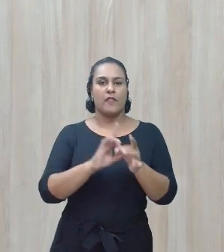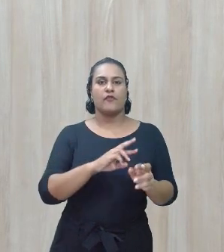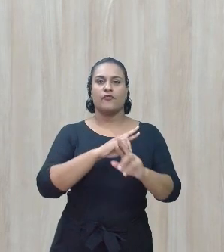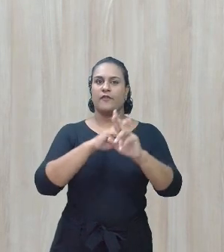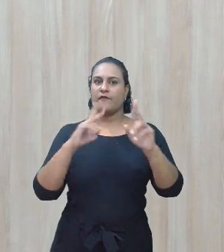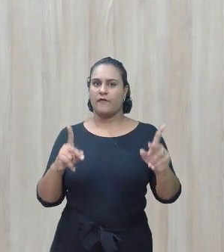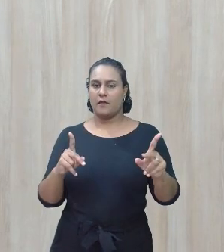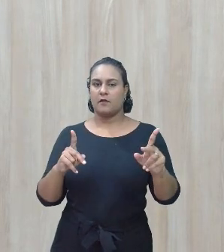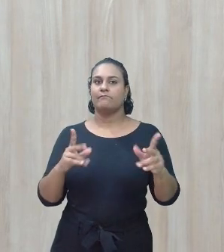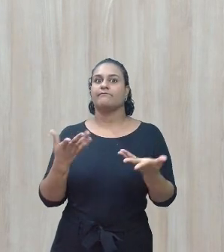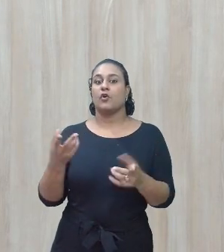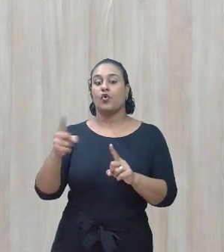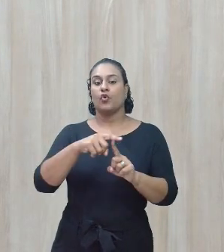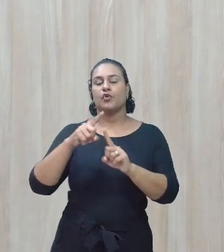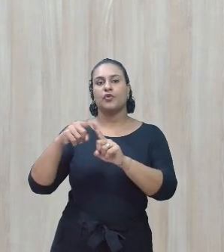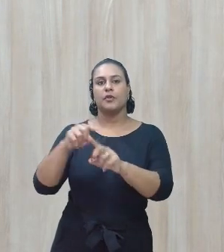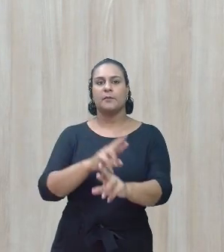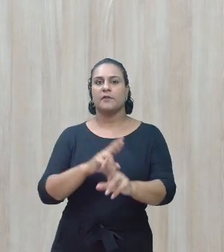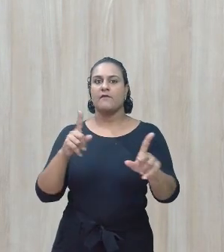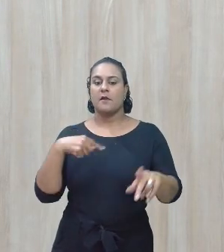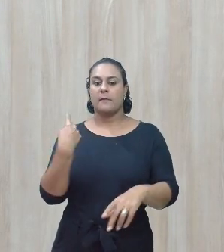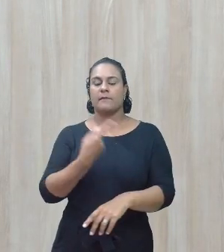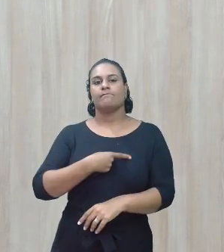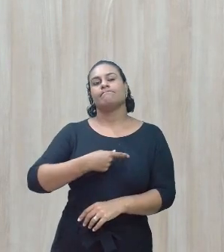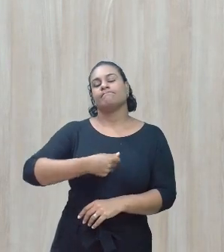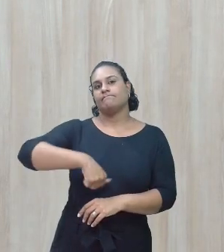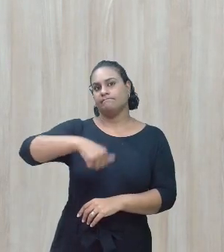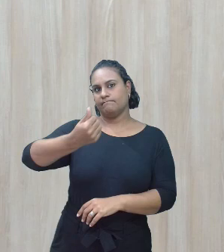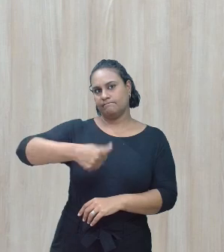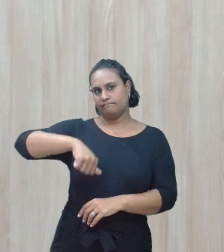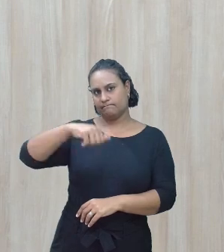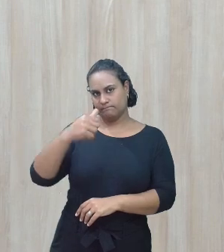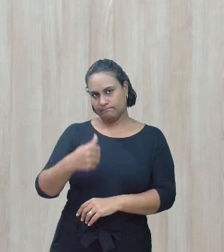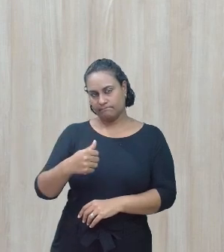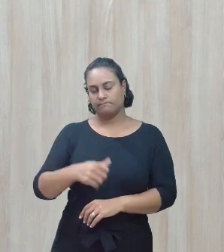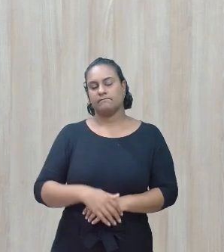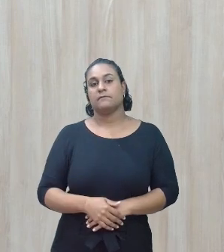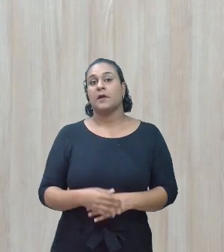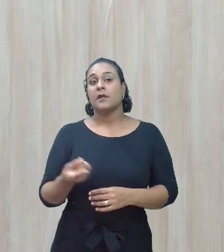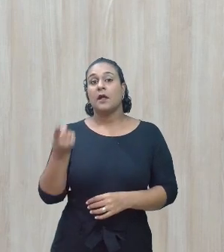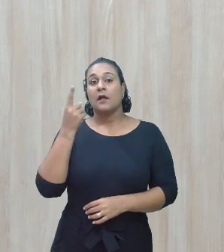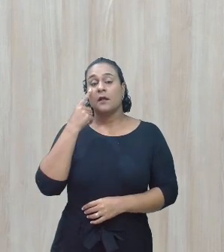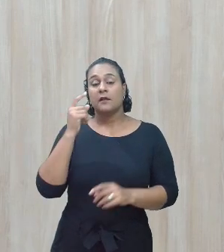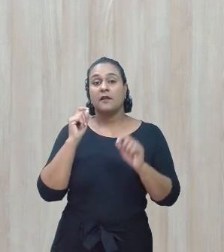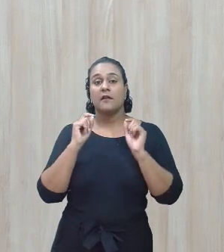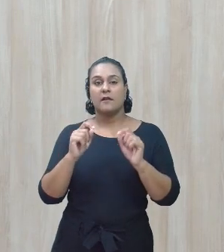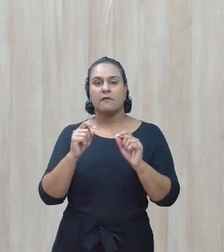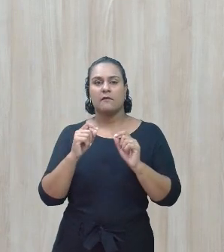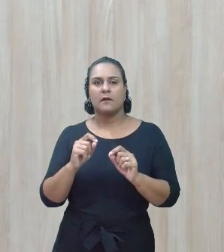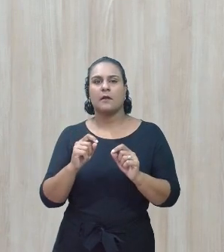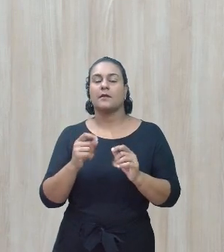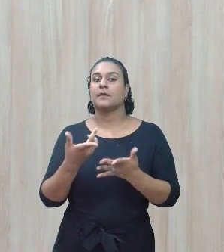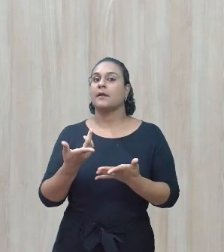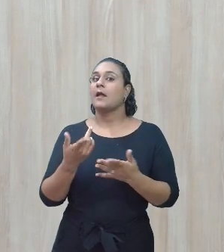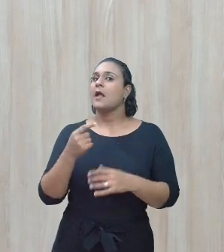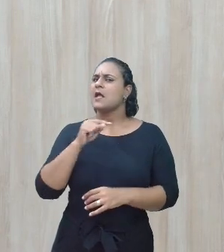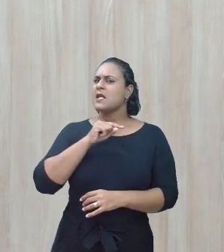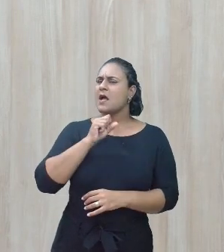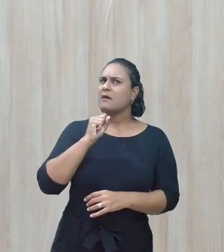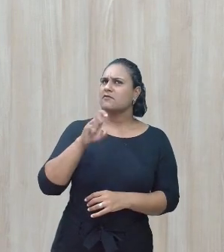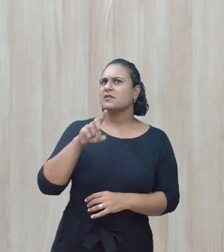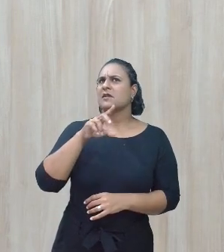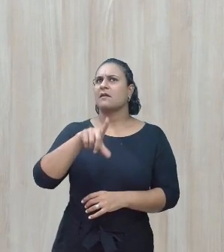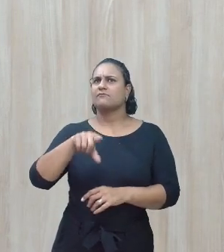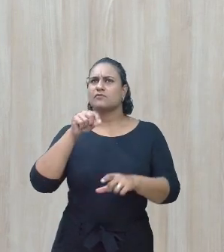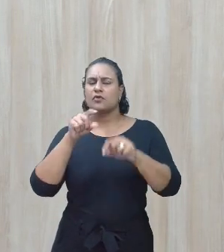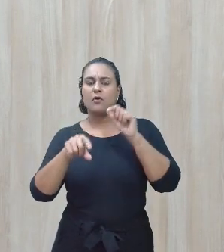em dois formatos diferentes para a gente analisar. E aqui, mais uma vez, a gente vê a necessidade de ser conveniente de acordo com a informação